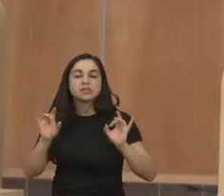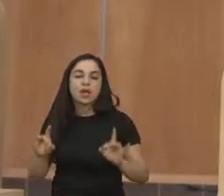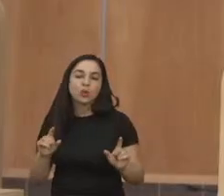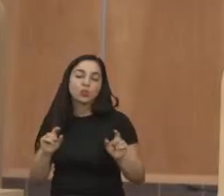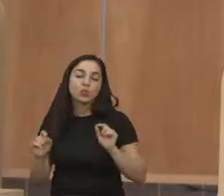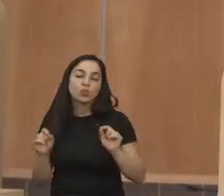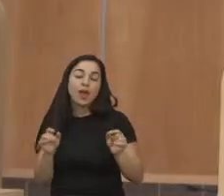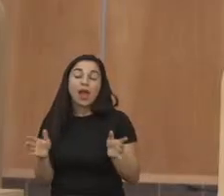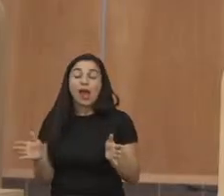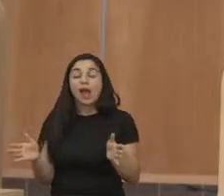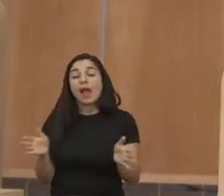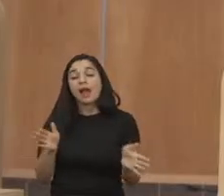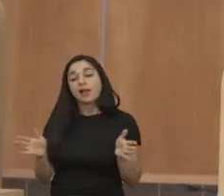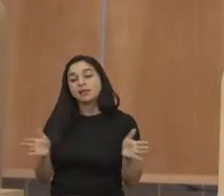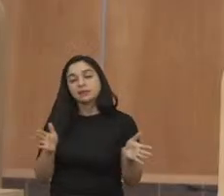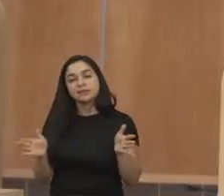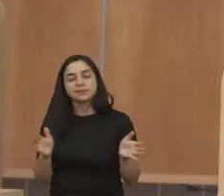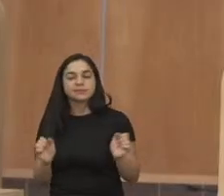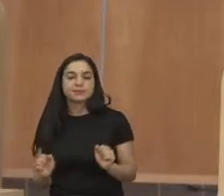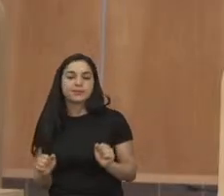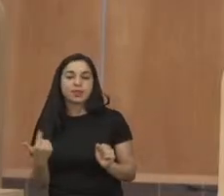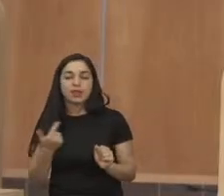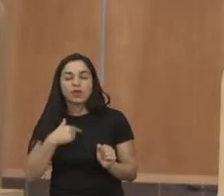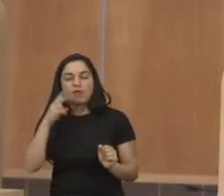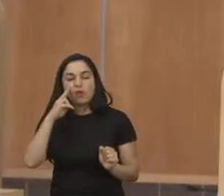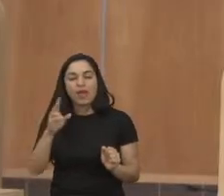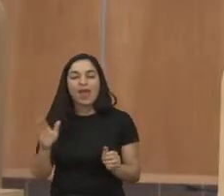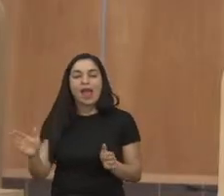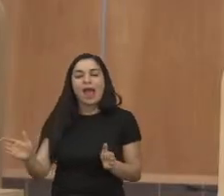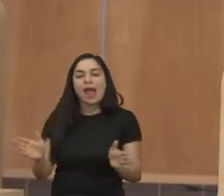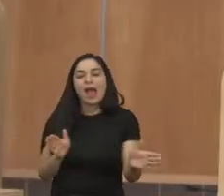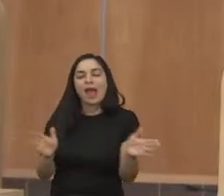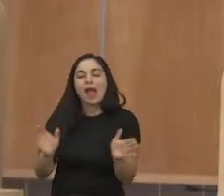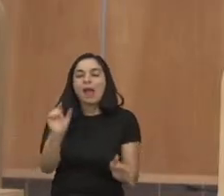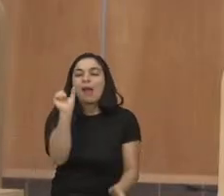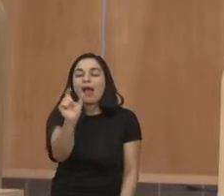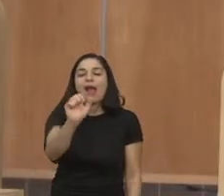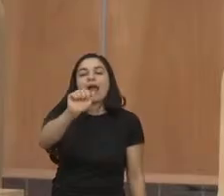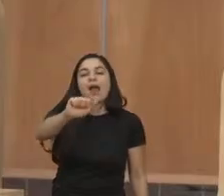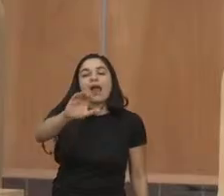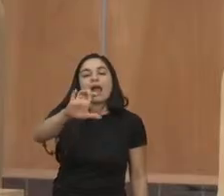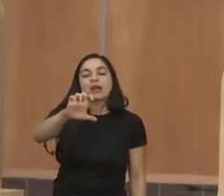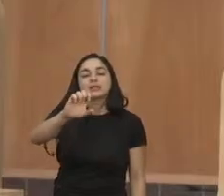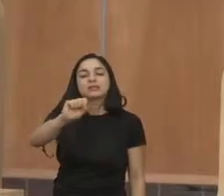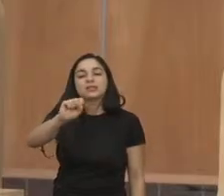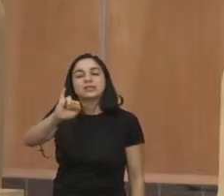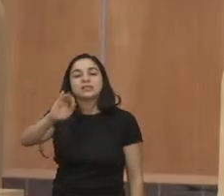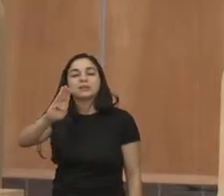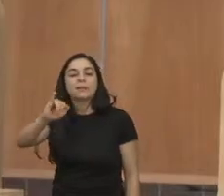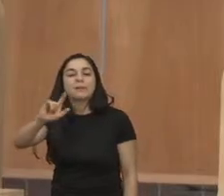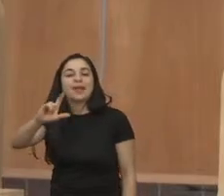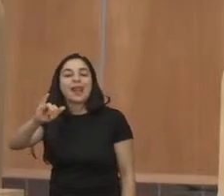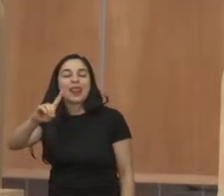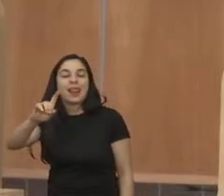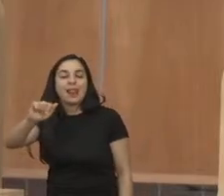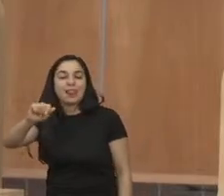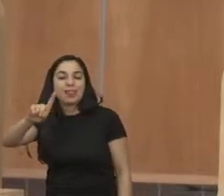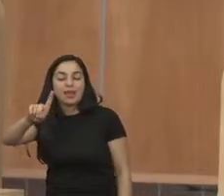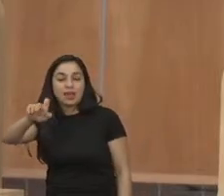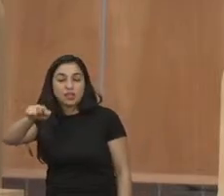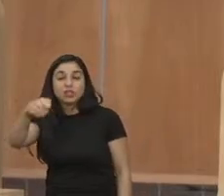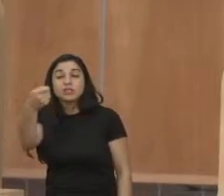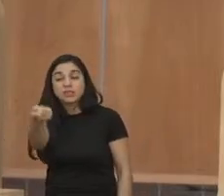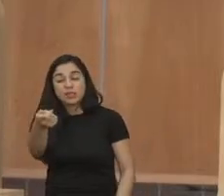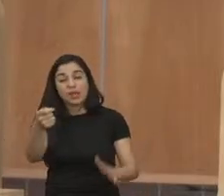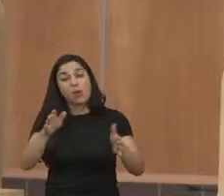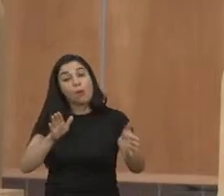à acessibilidade. Então, a gente vê que a palavra acessibilidade aqui, ela é falada mais de uma vez, porque ela é de fundamental importância para a